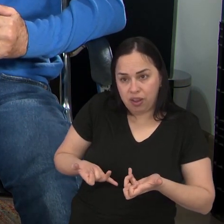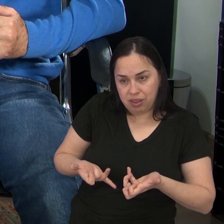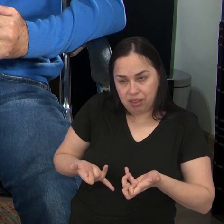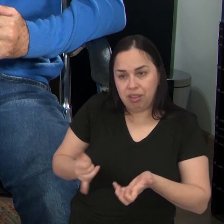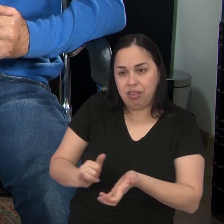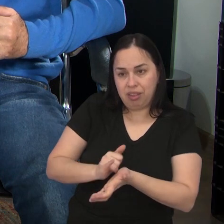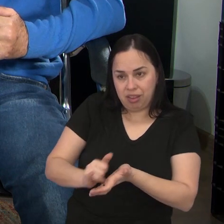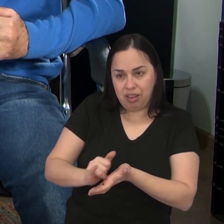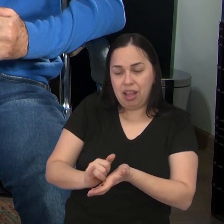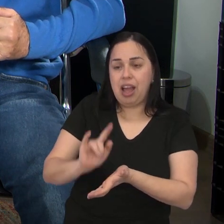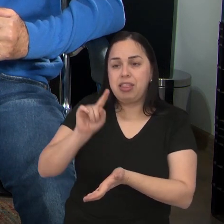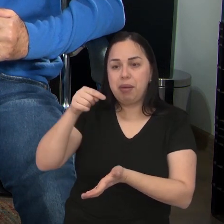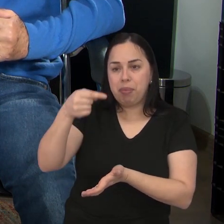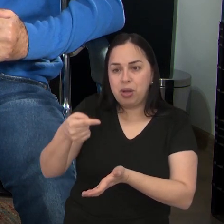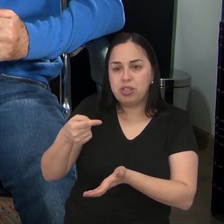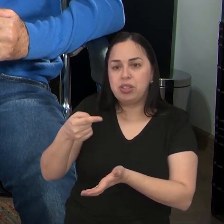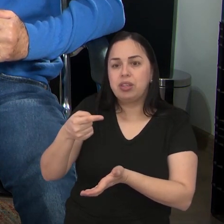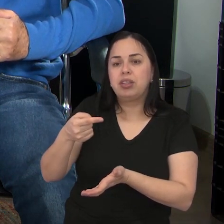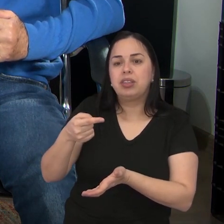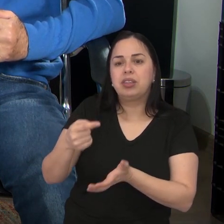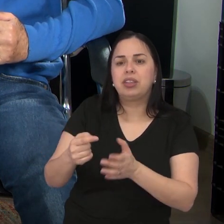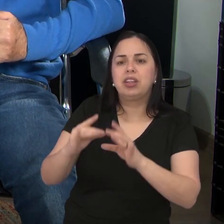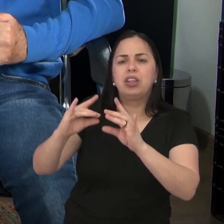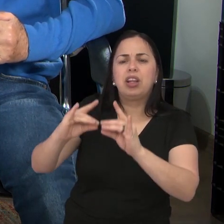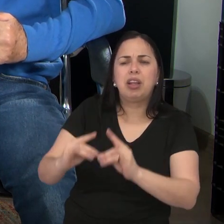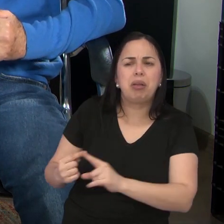e vir a implantação do cemitério,